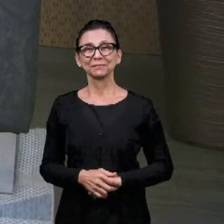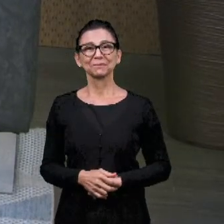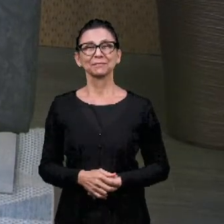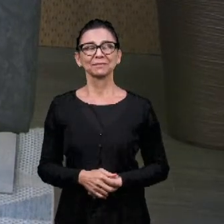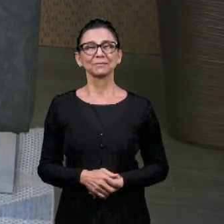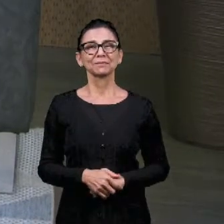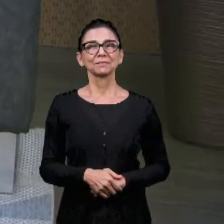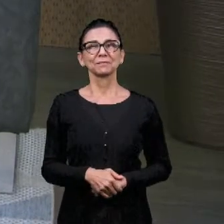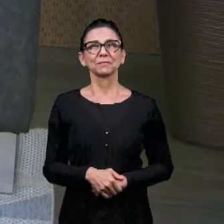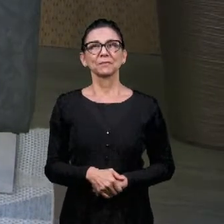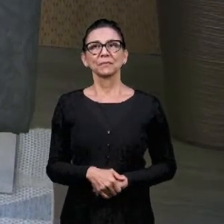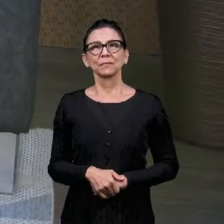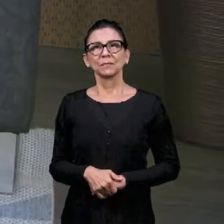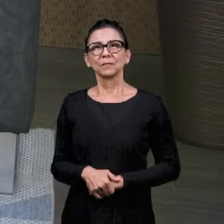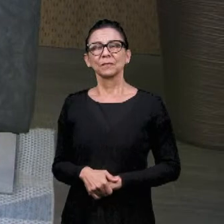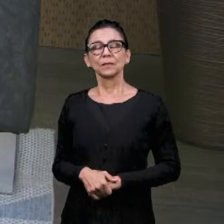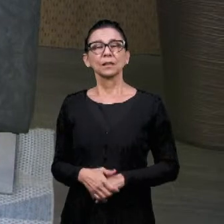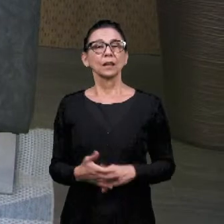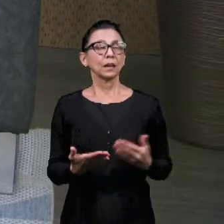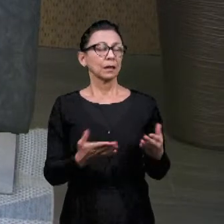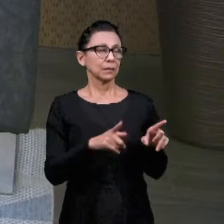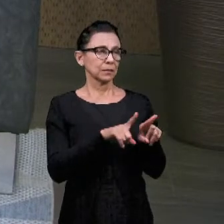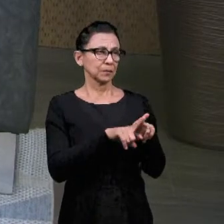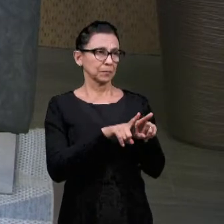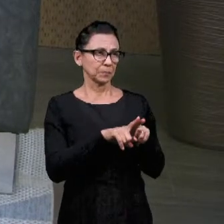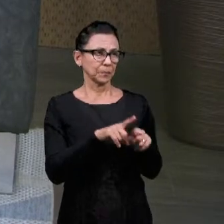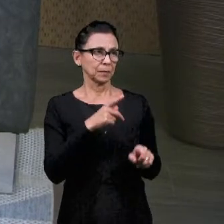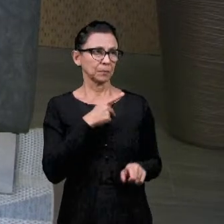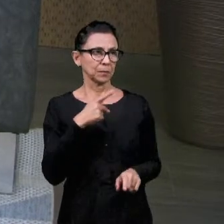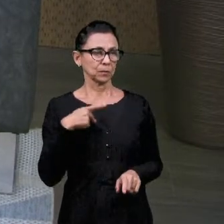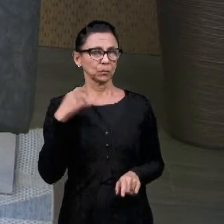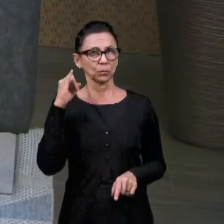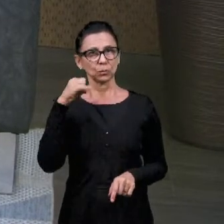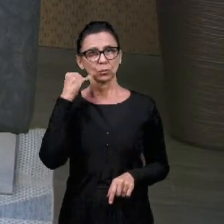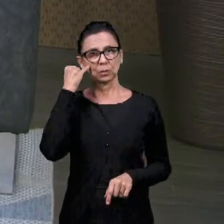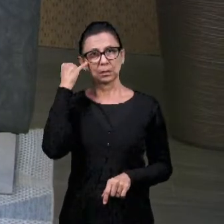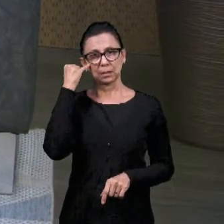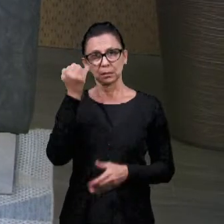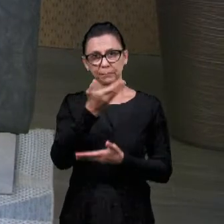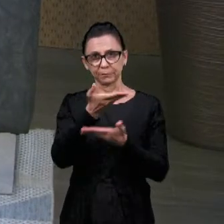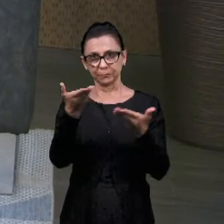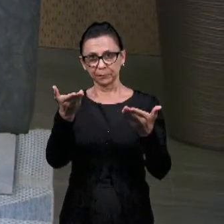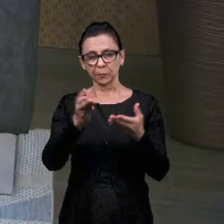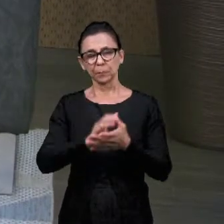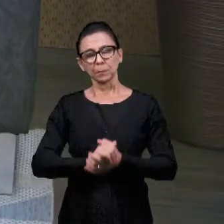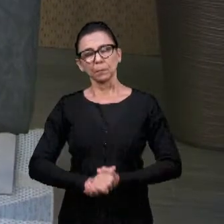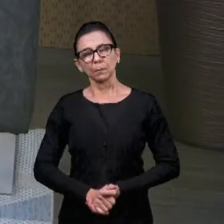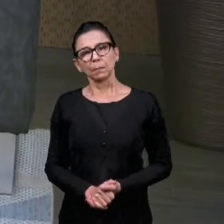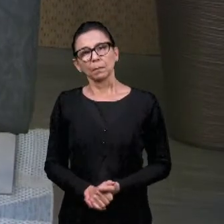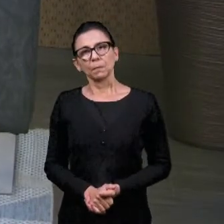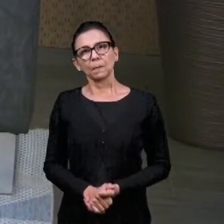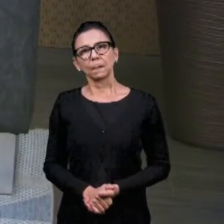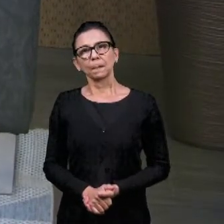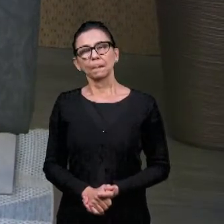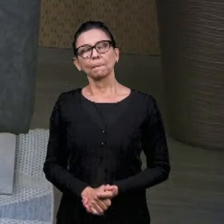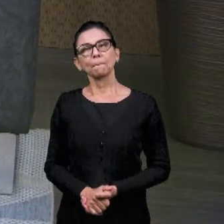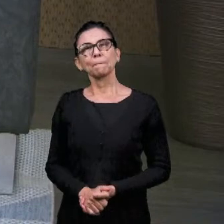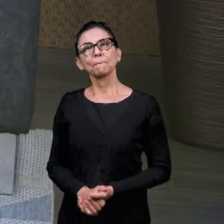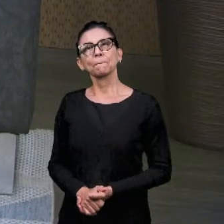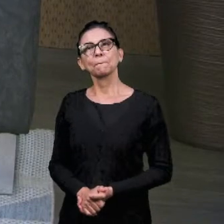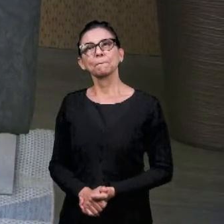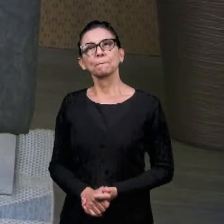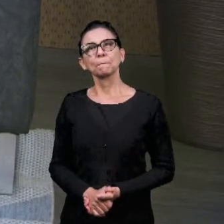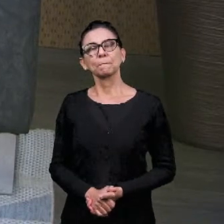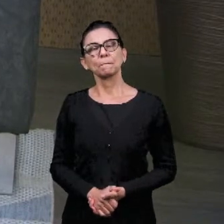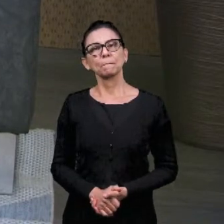maravilhosamente. Uma outra coisa, pastor Josias e irmãos, é que